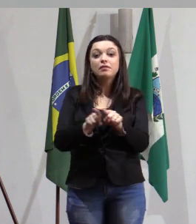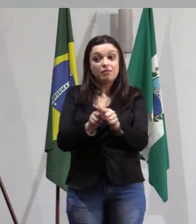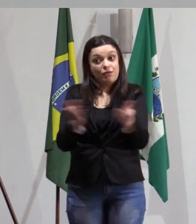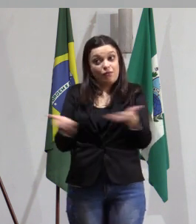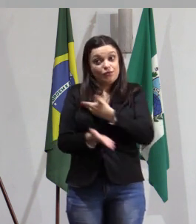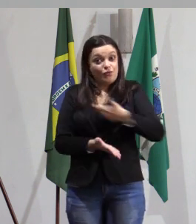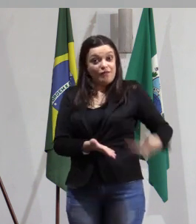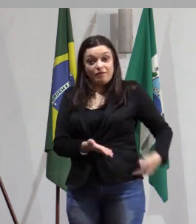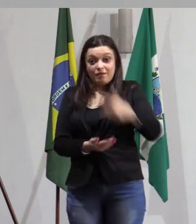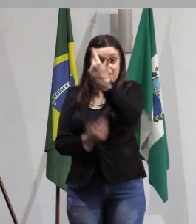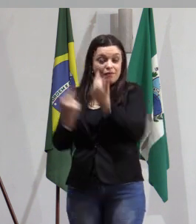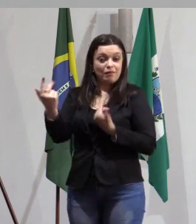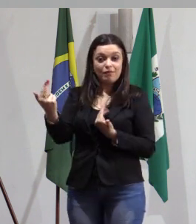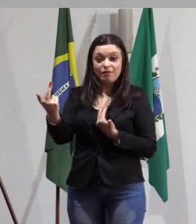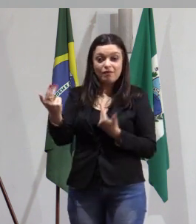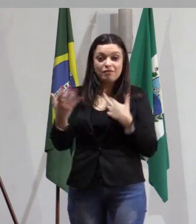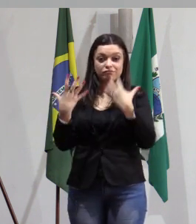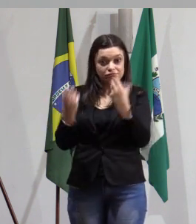governo.